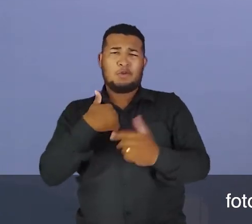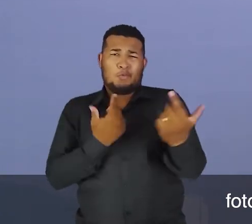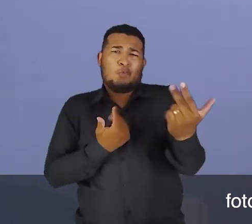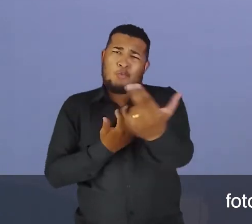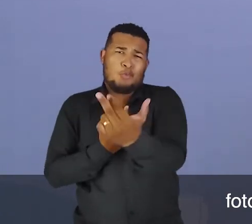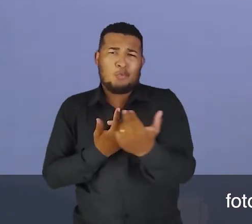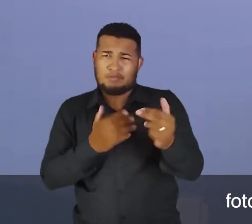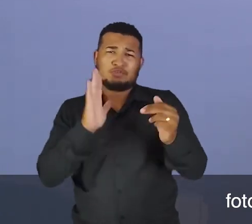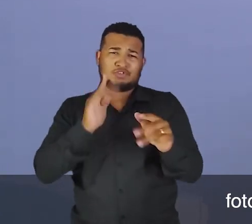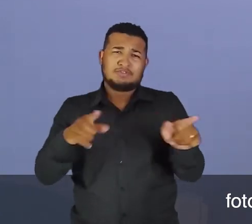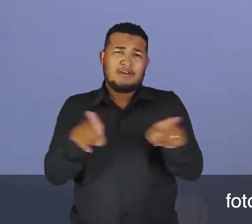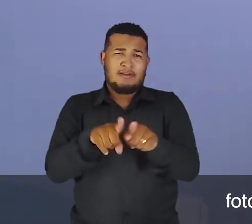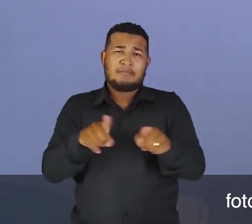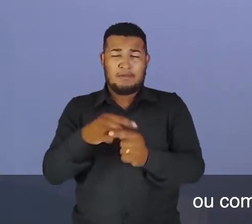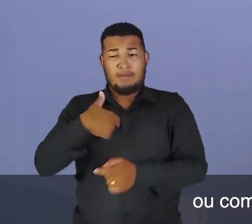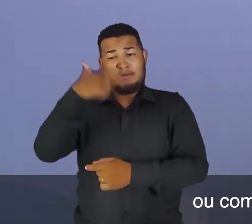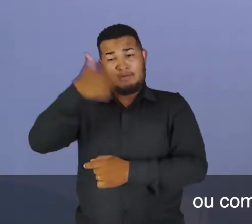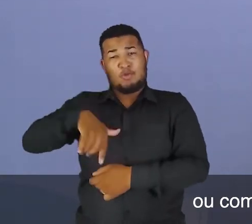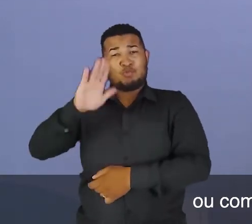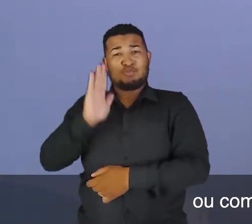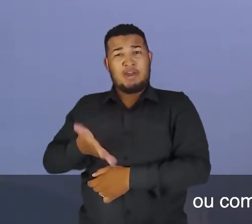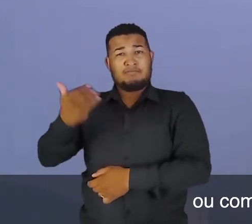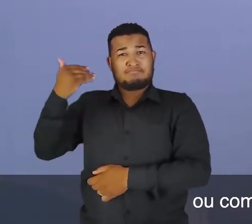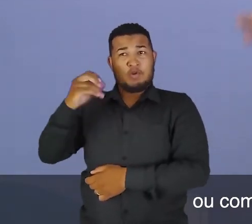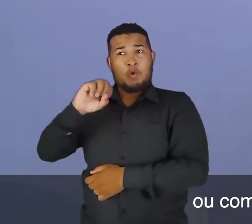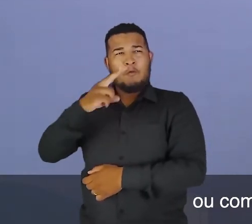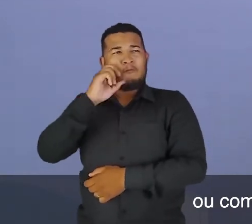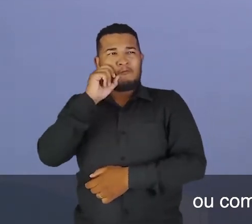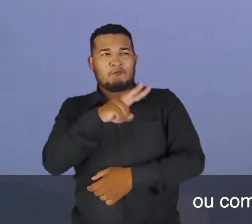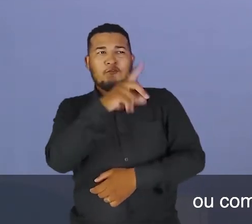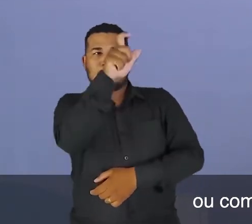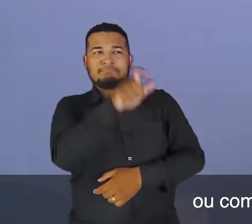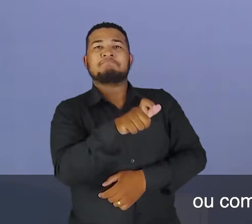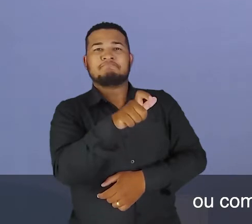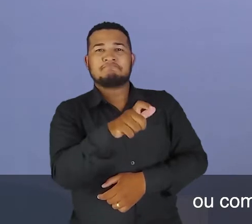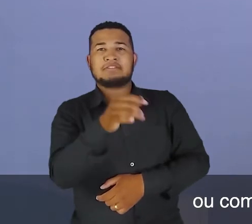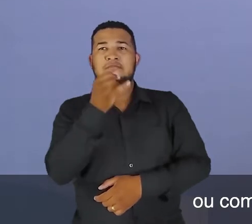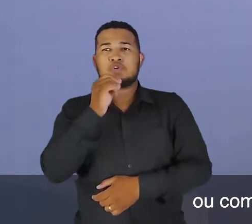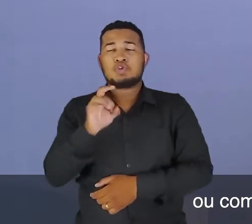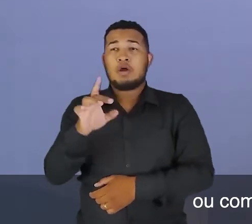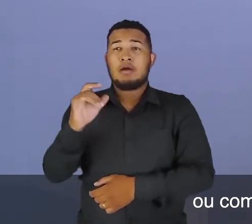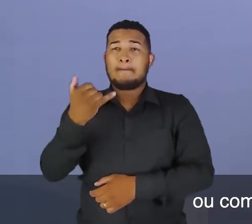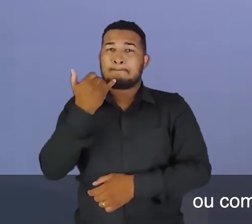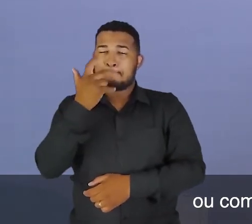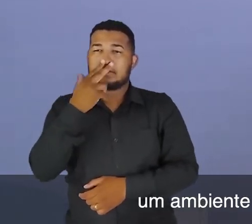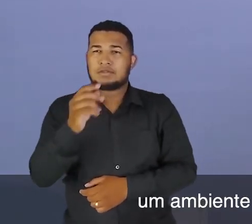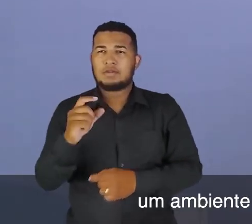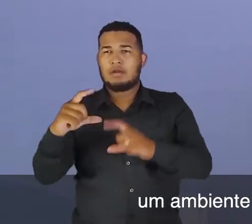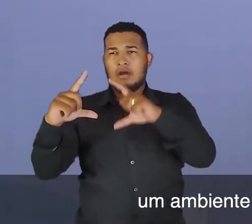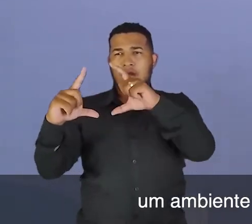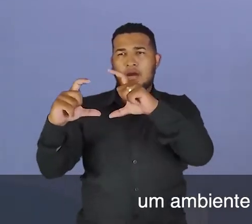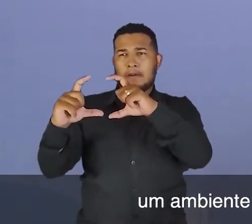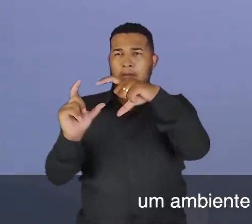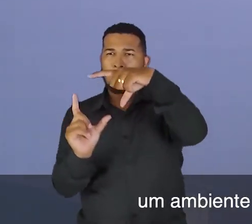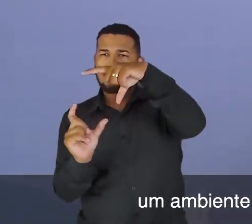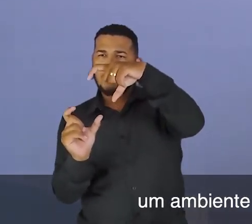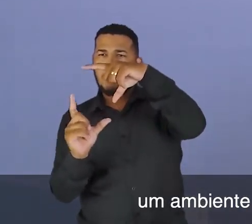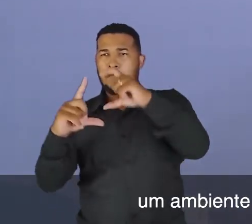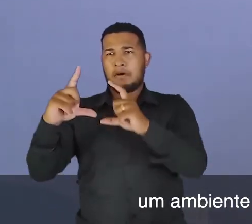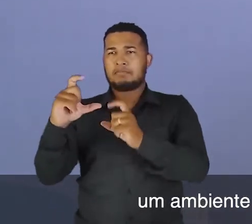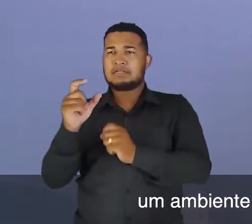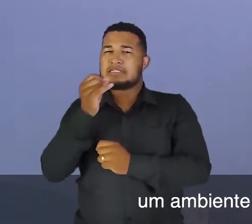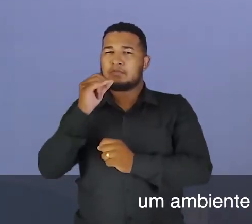como você com certeza já fez, ou como você já viu alguém fazendo, só é bacana se você estiver num ambiente bacana,